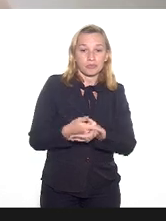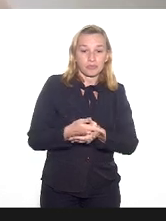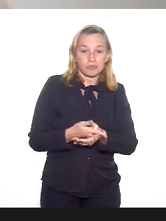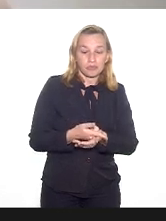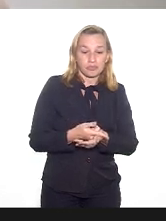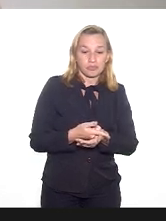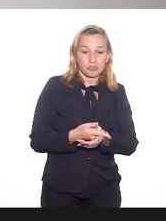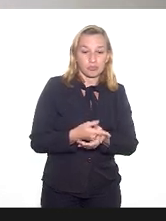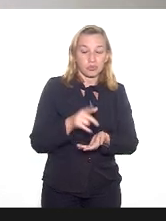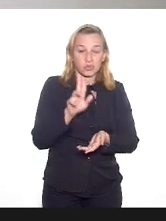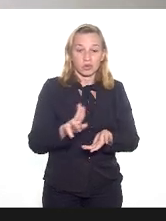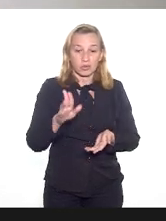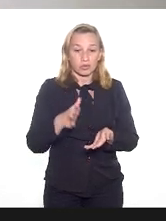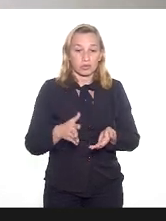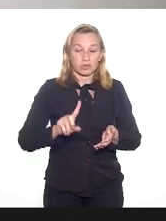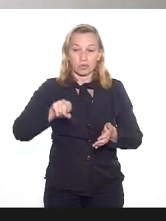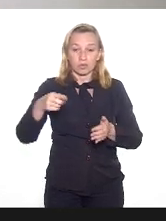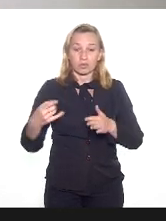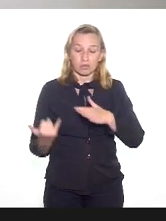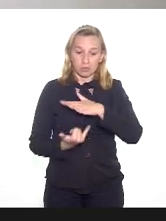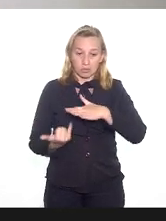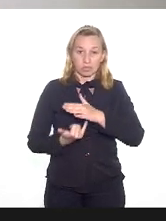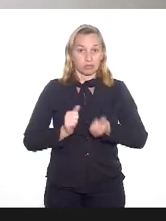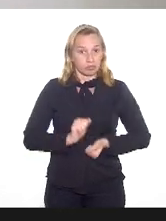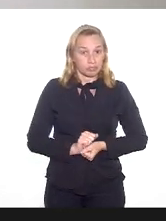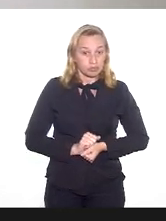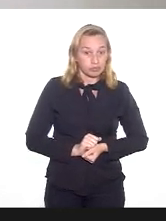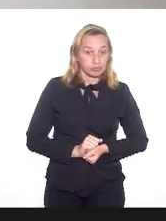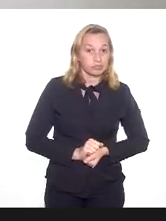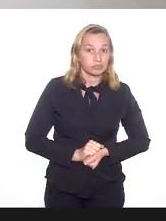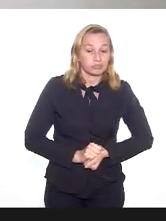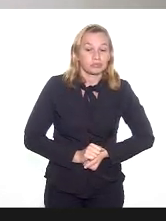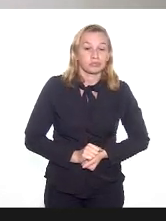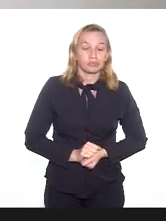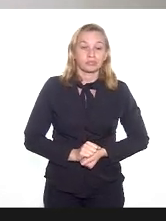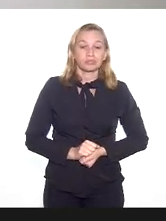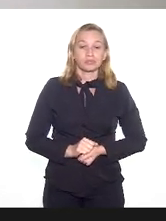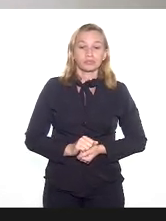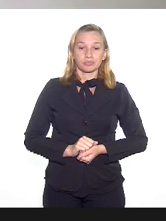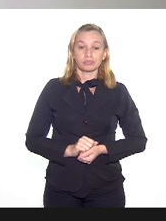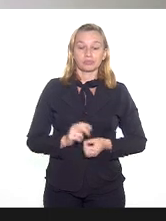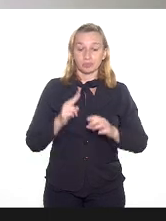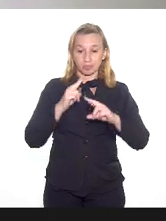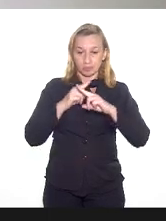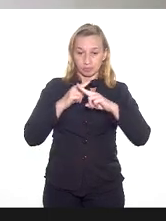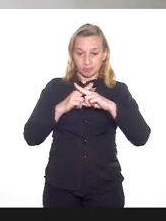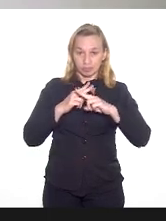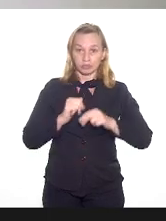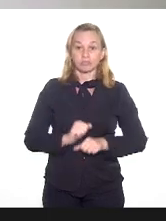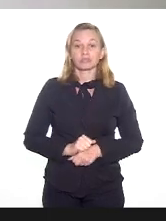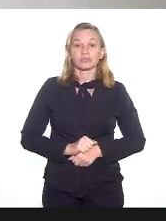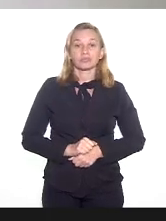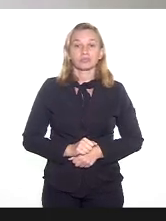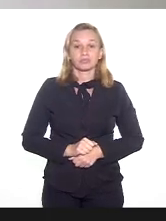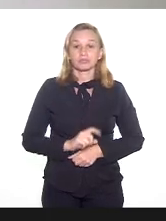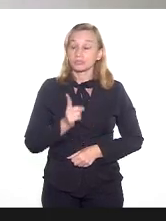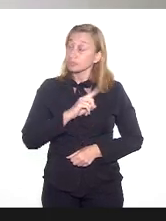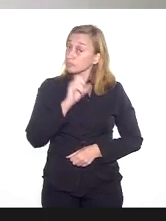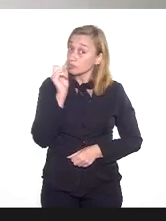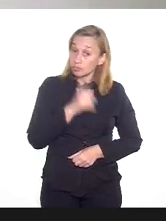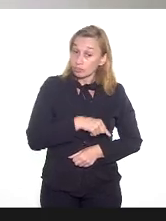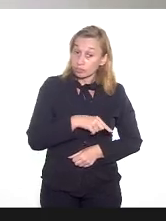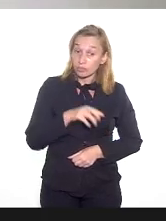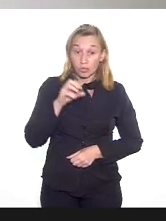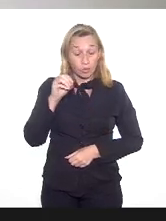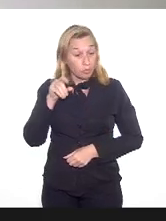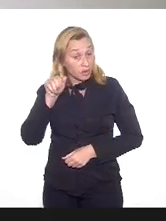em curso para estas instituições. Ou seja, a gente diferencia a Caixa Econômica, que não é